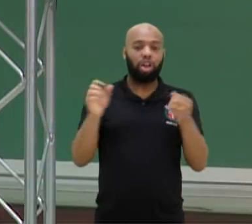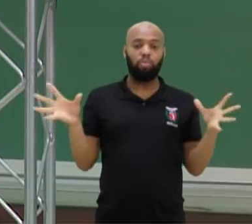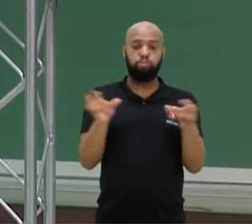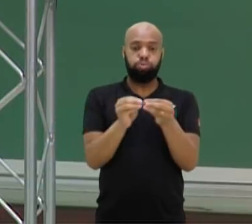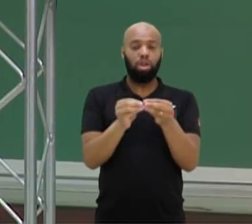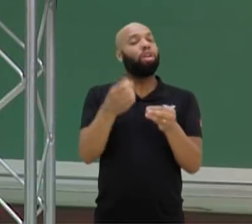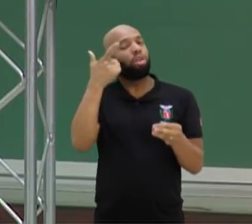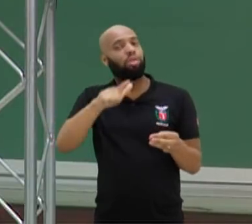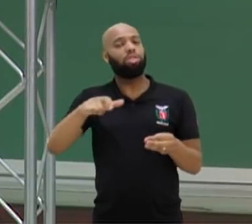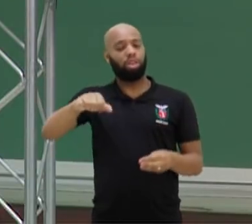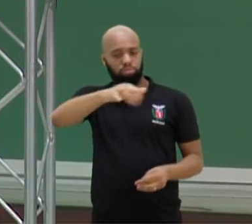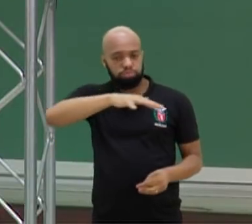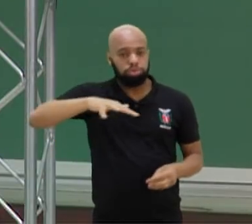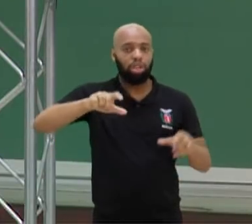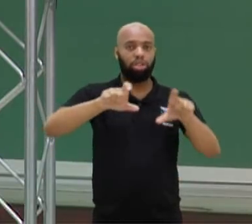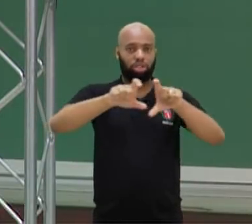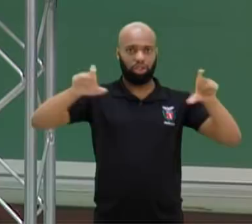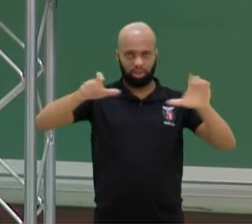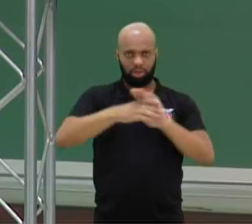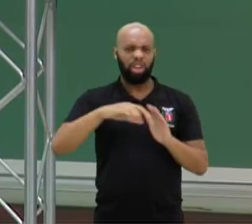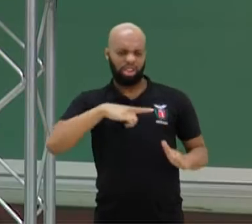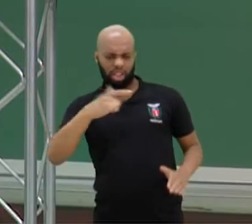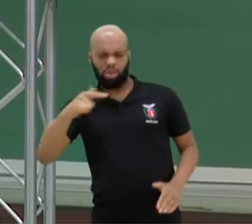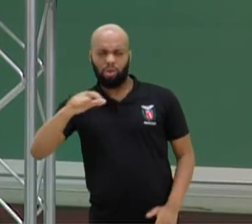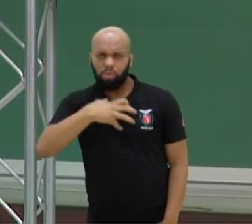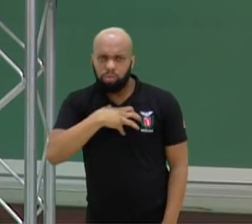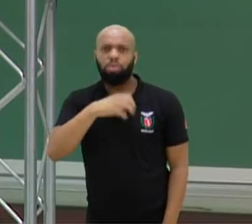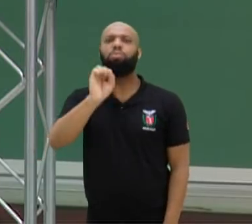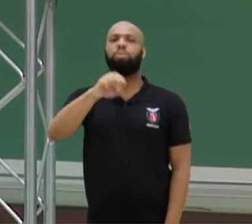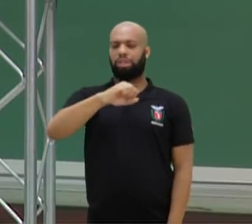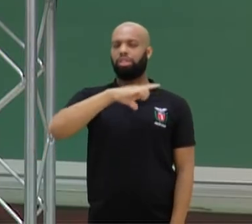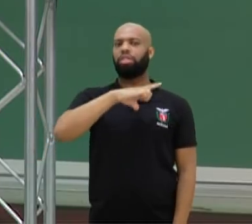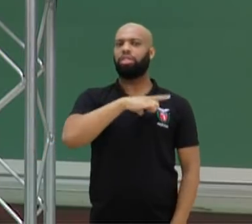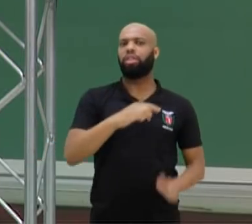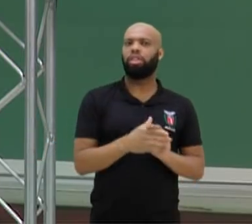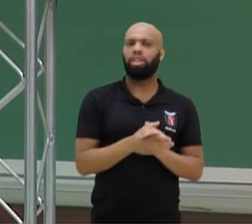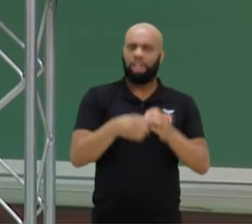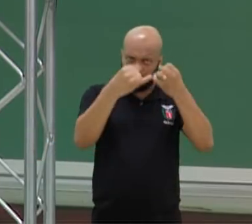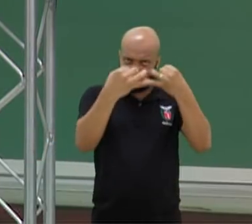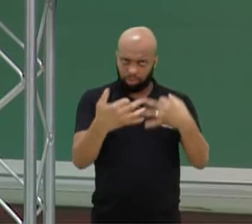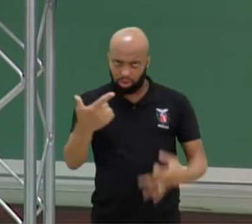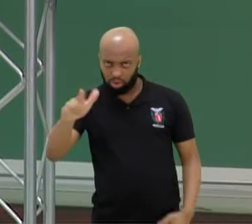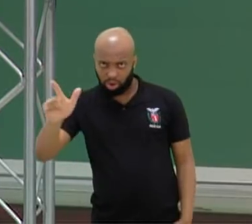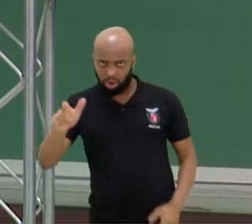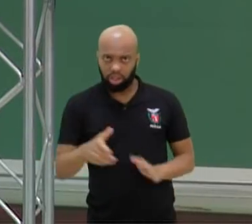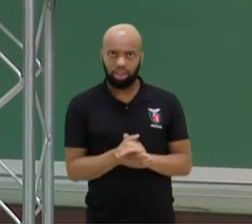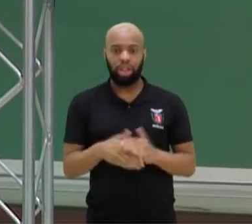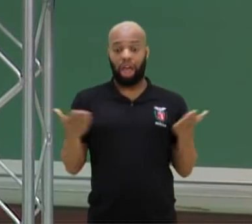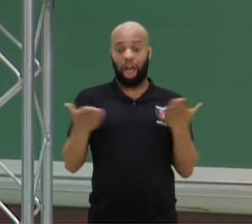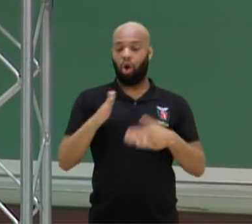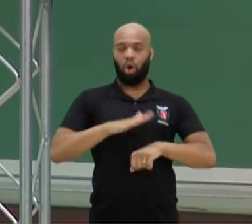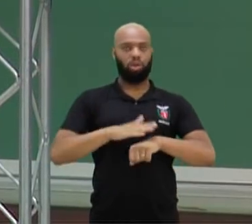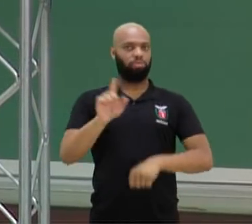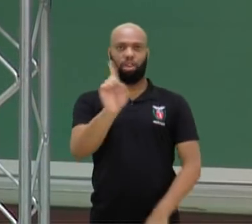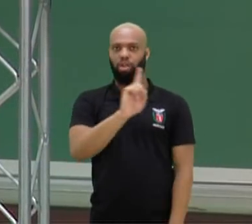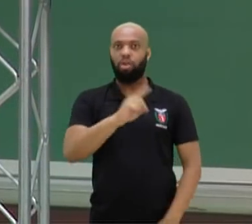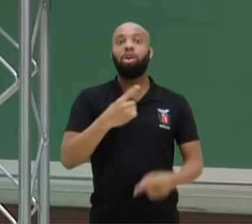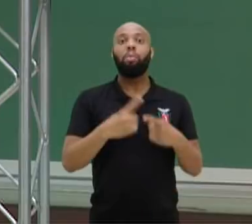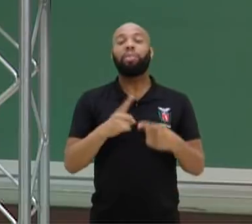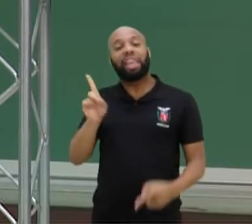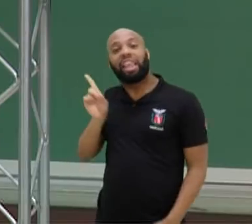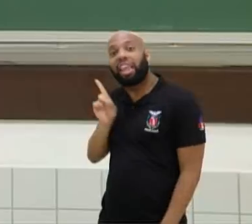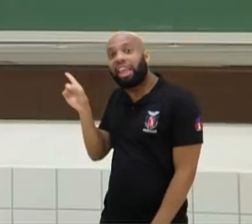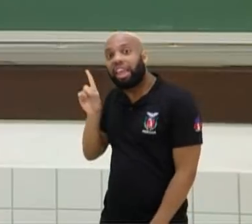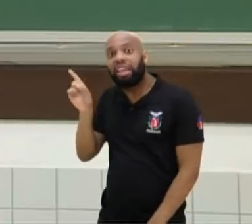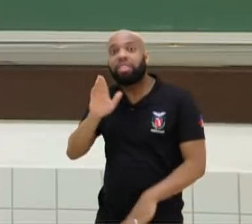geral. Existem outros caminhos, professor? Sim. Você vai falar dos outros caminhos? Agora não. Porque esse aqui